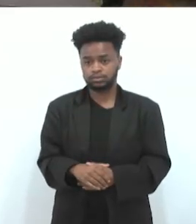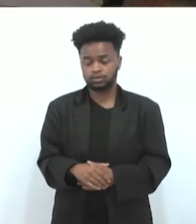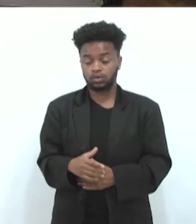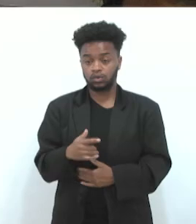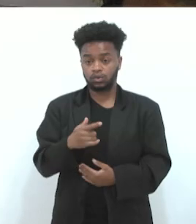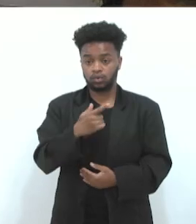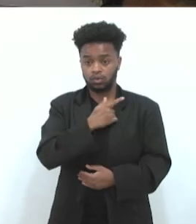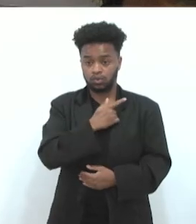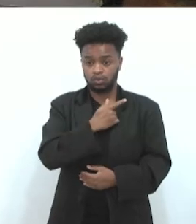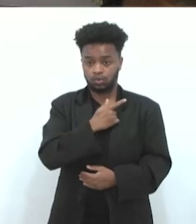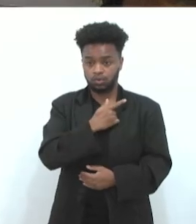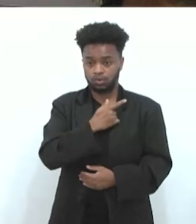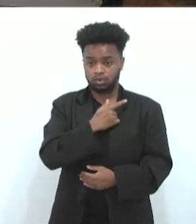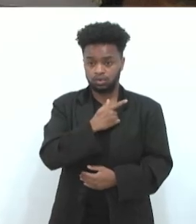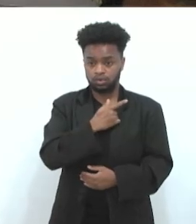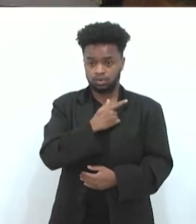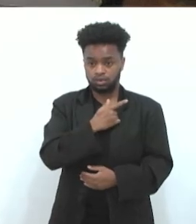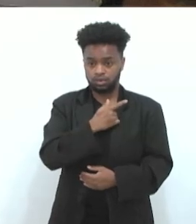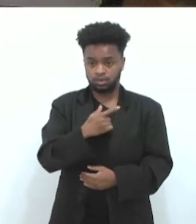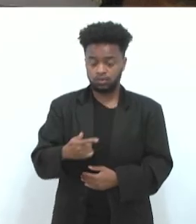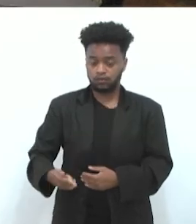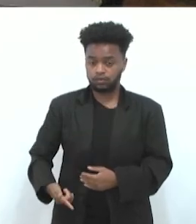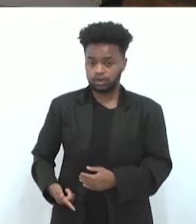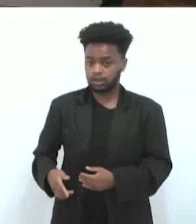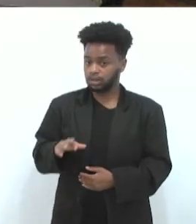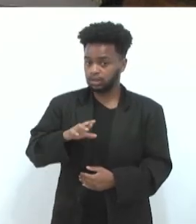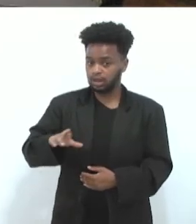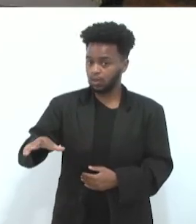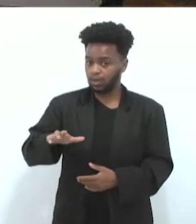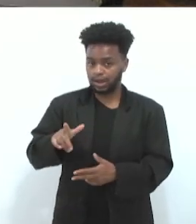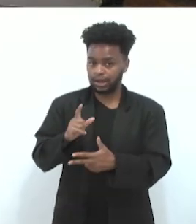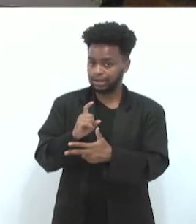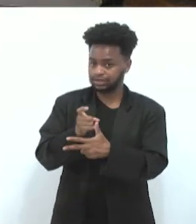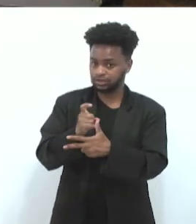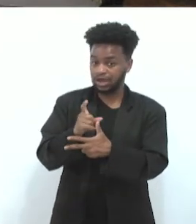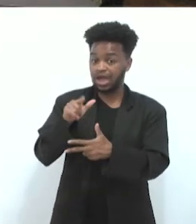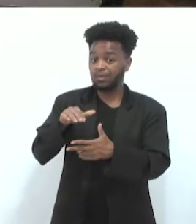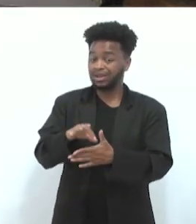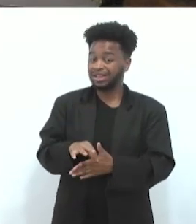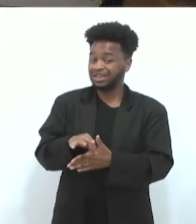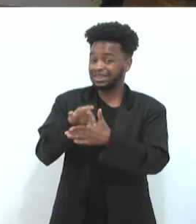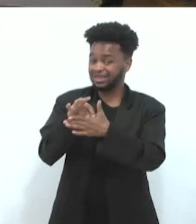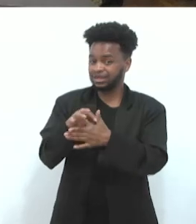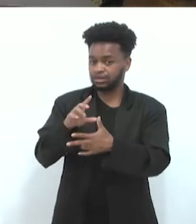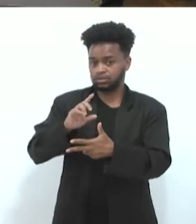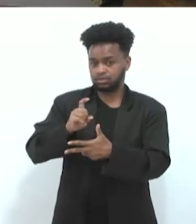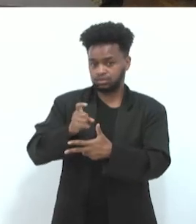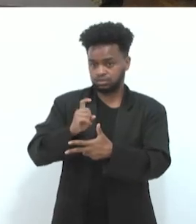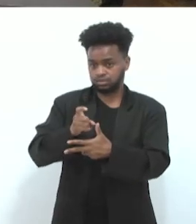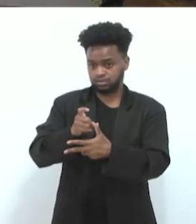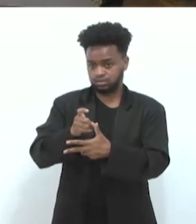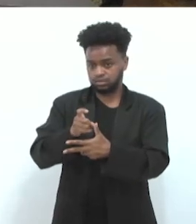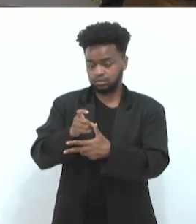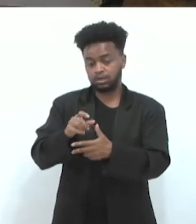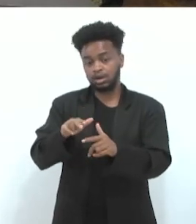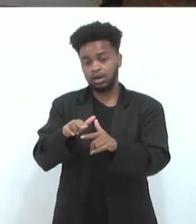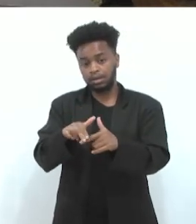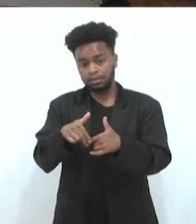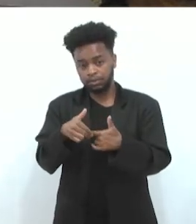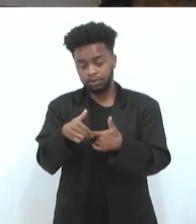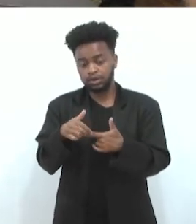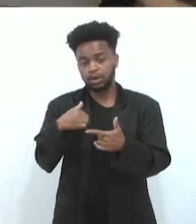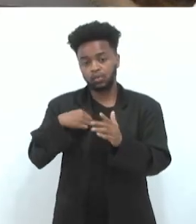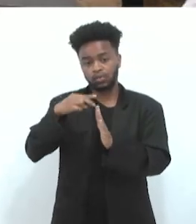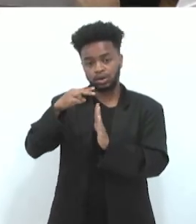governador, Aí é minha o dúvida. governador não é o Poder Executivo, ele é o chefe do Poder Executivo. Por isso que eu fui